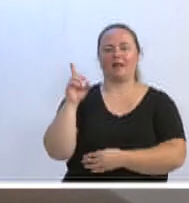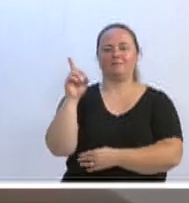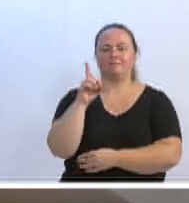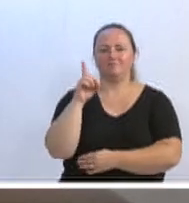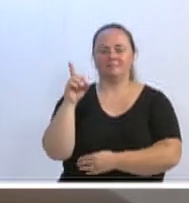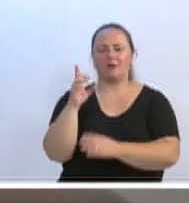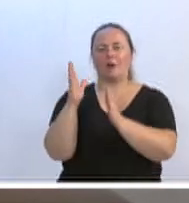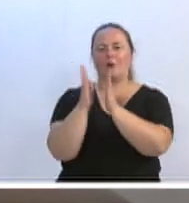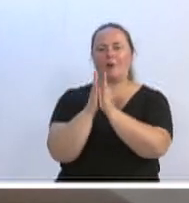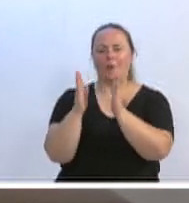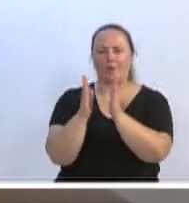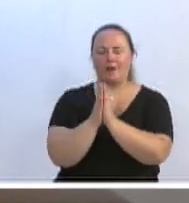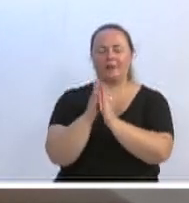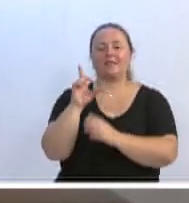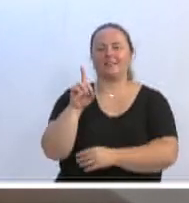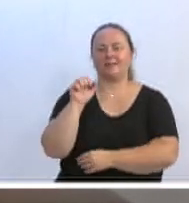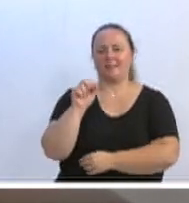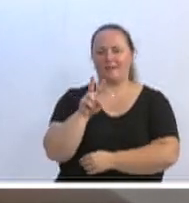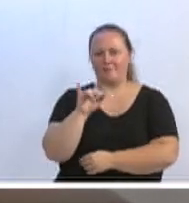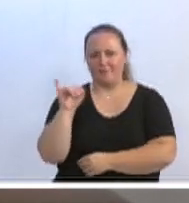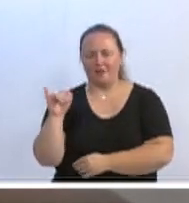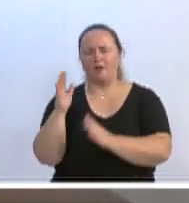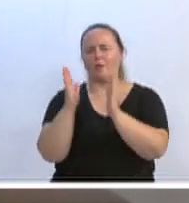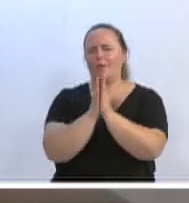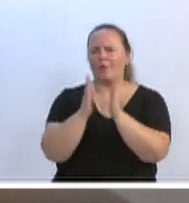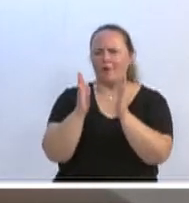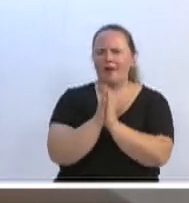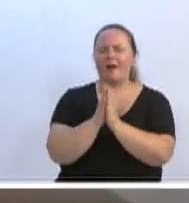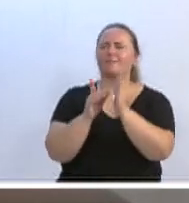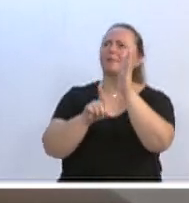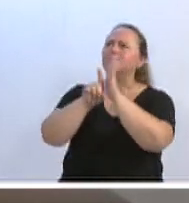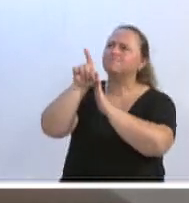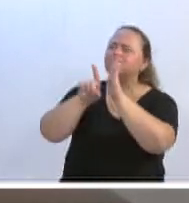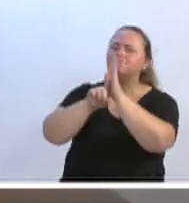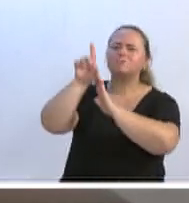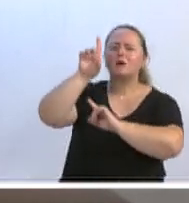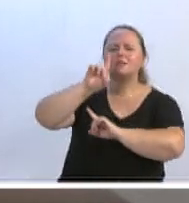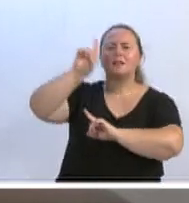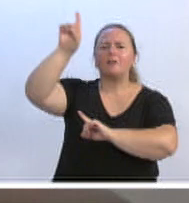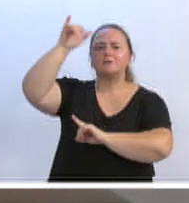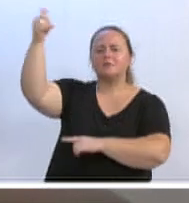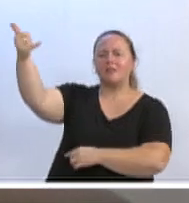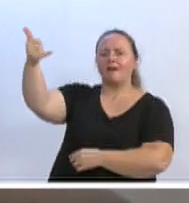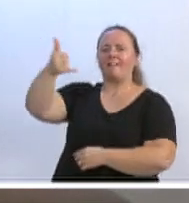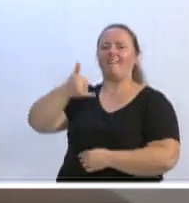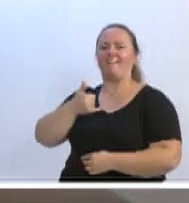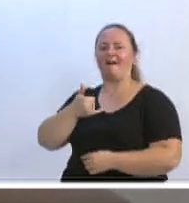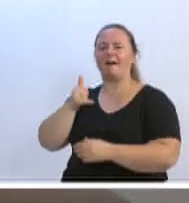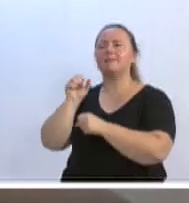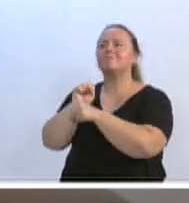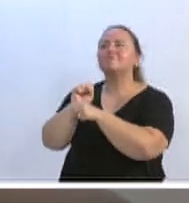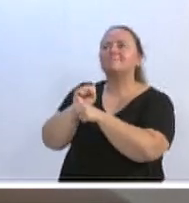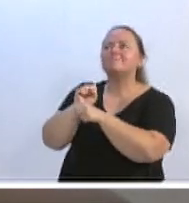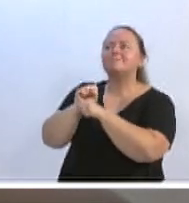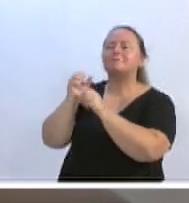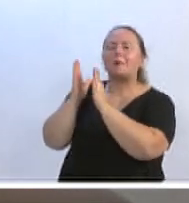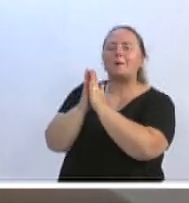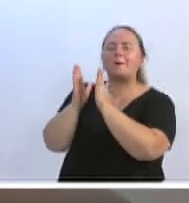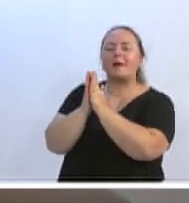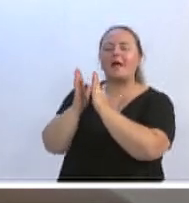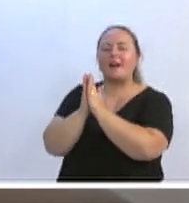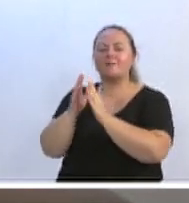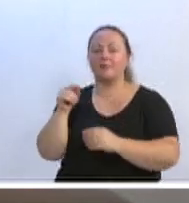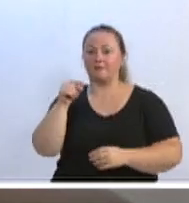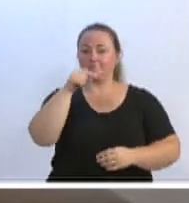queria sempre saber a vontade do Senhor para a vida dele. Enquanto Saul, ele fazia mesmo,